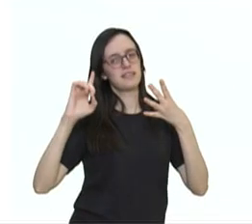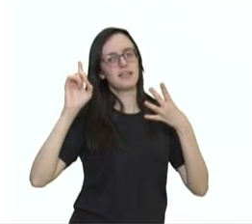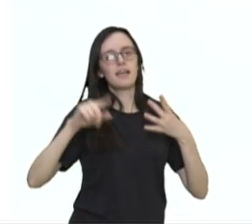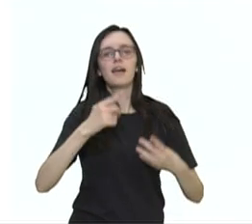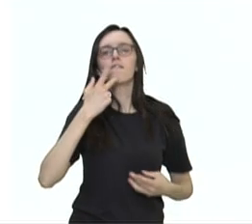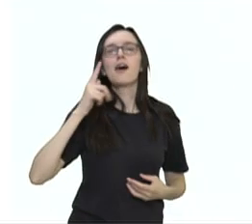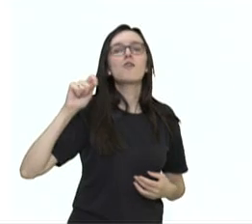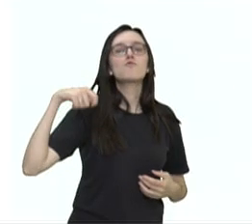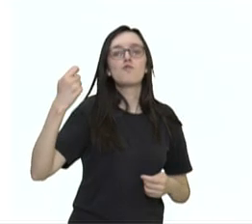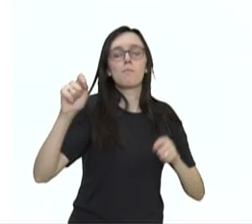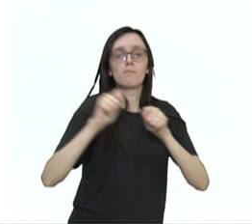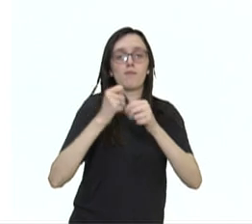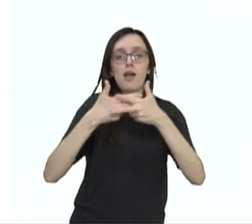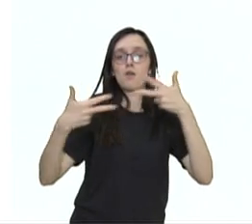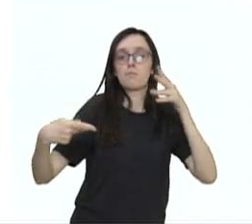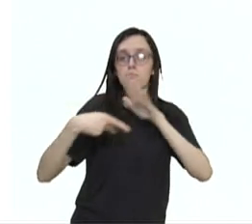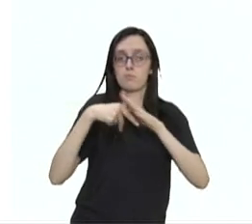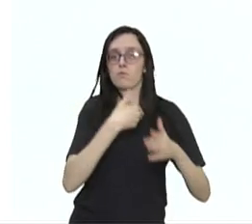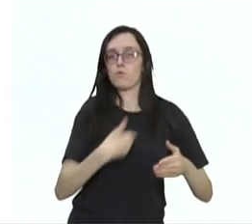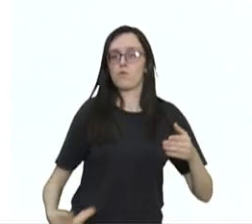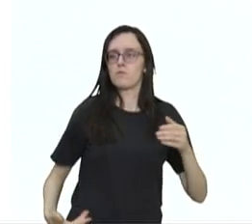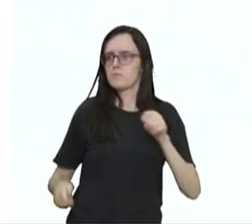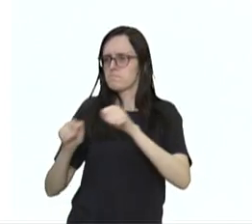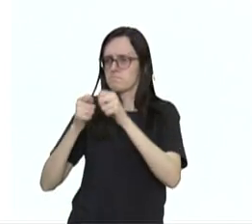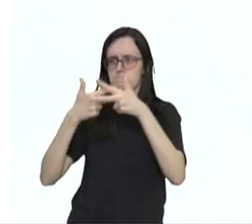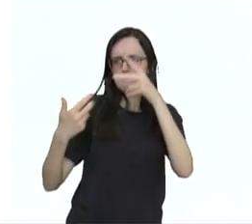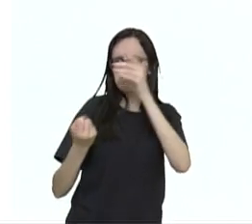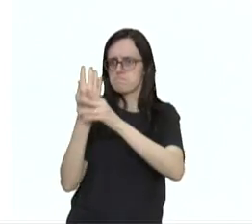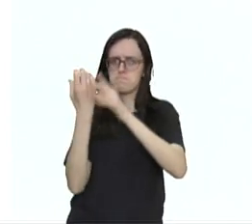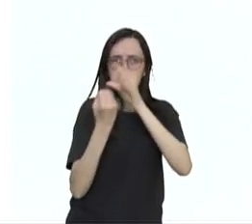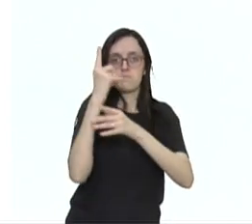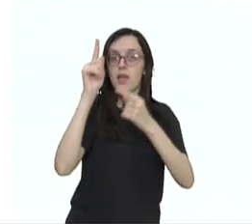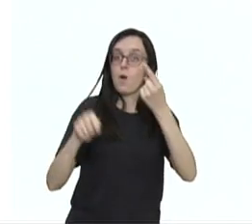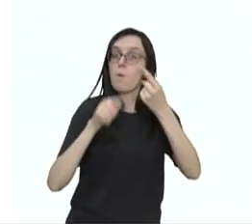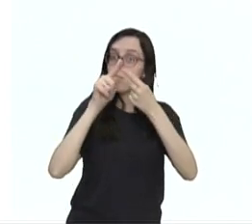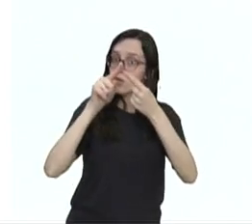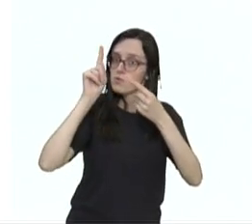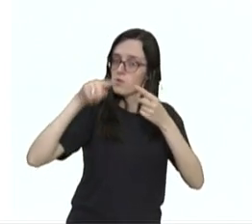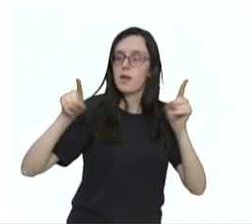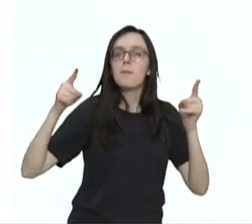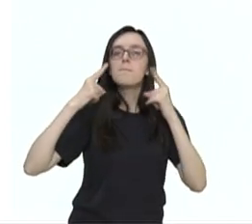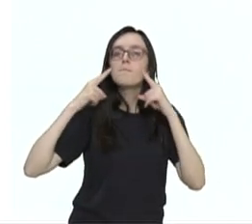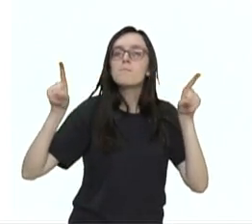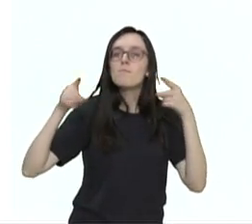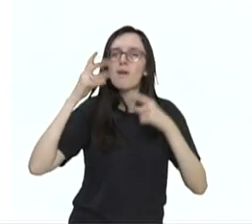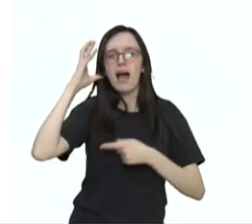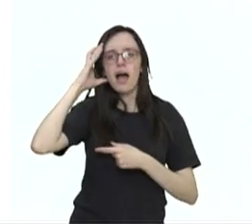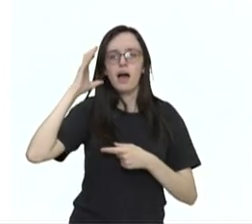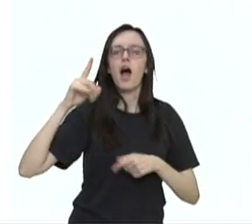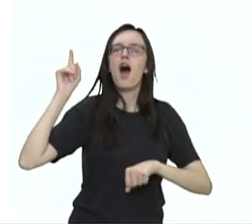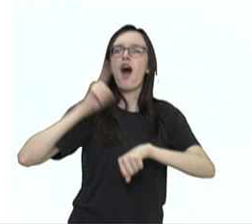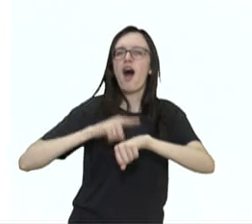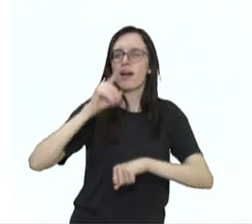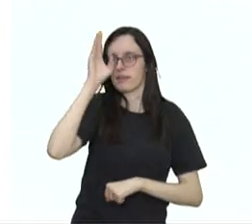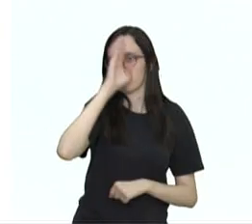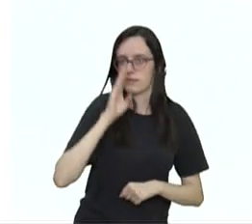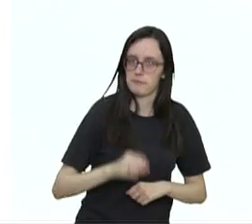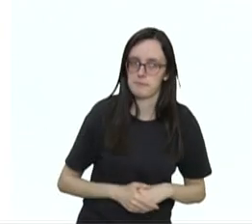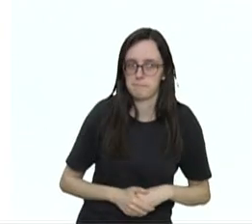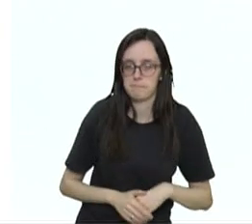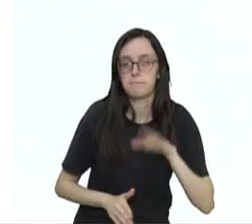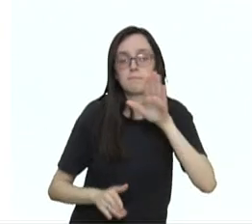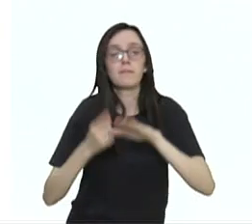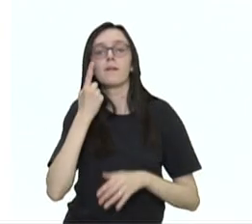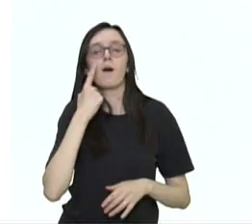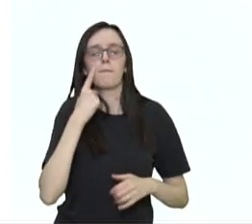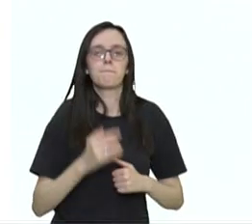falar das realizações do governo. Esse era o principal objetivo do programa de rádio A Hora do Brasil. Então,